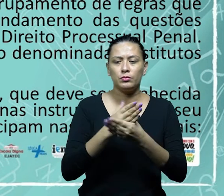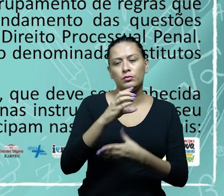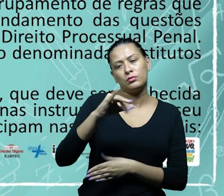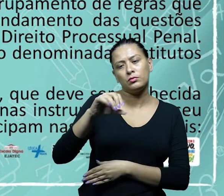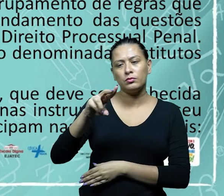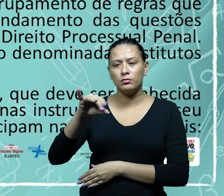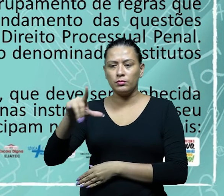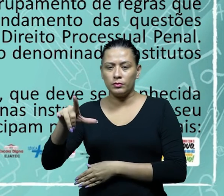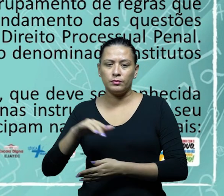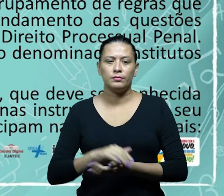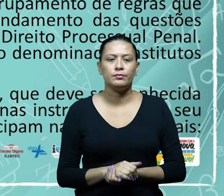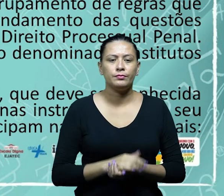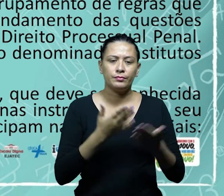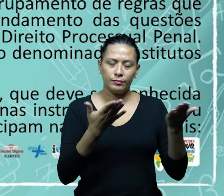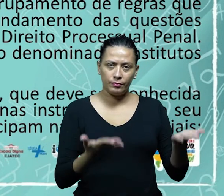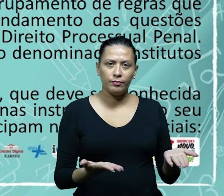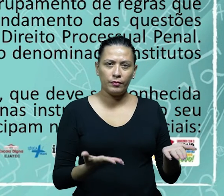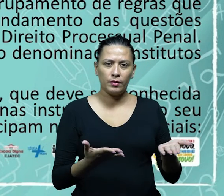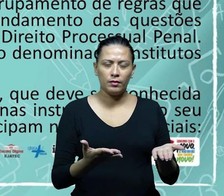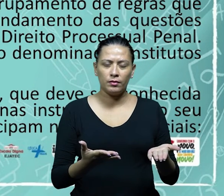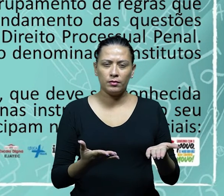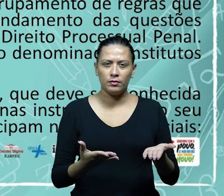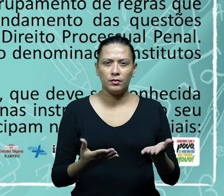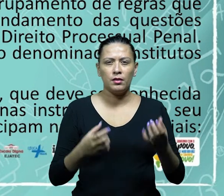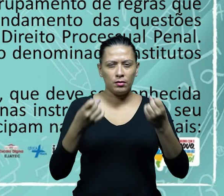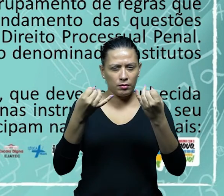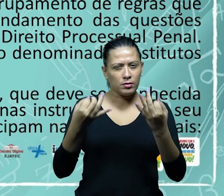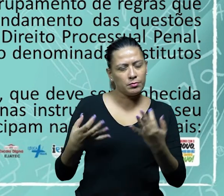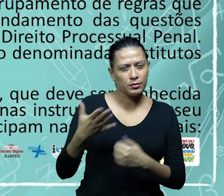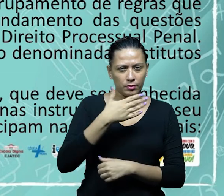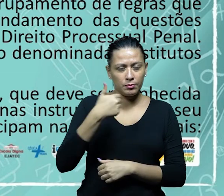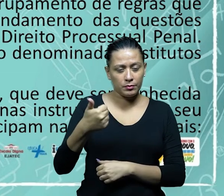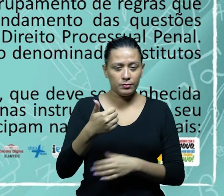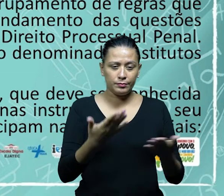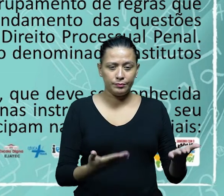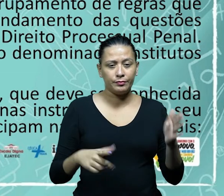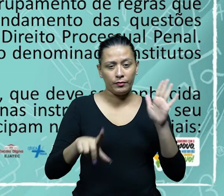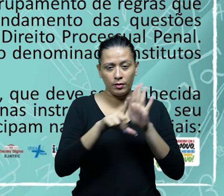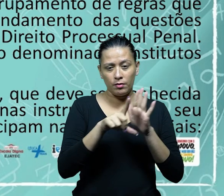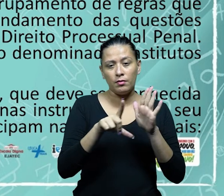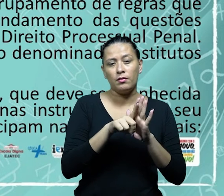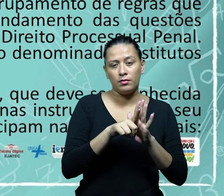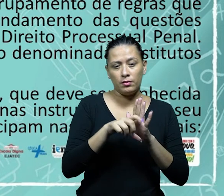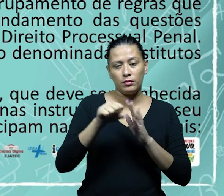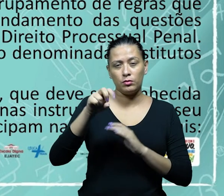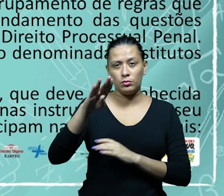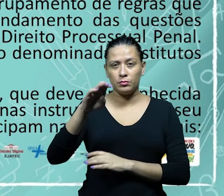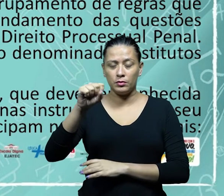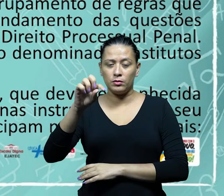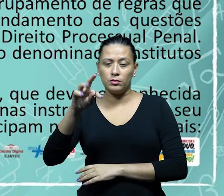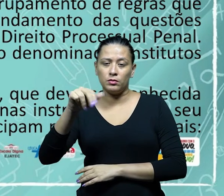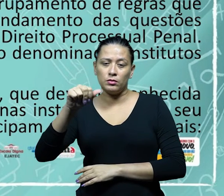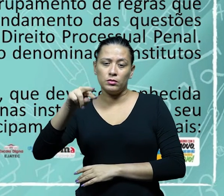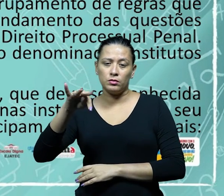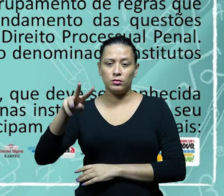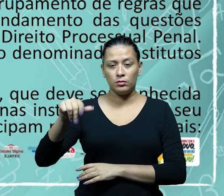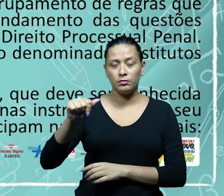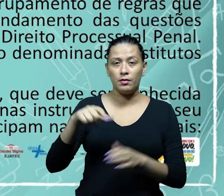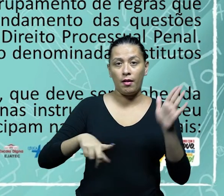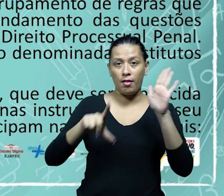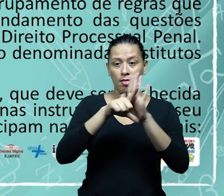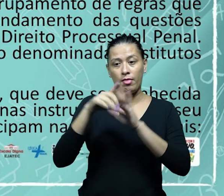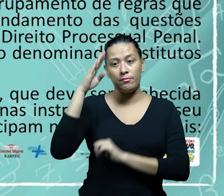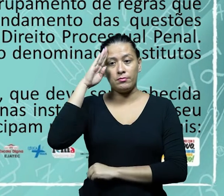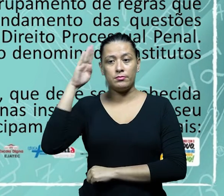Direito Processual Civil bom aqui eu tenho uma observação que ela vai simplificar esse pensamento para